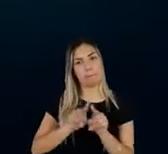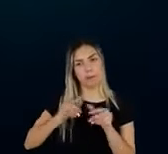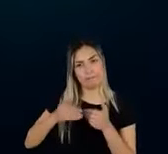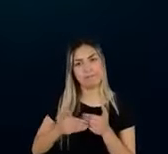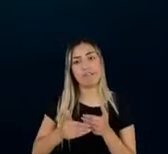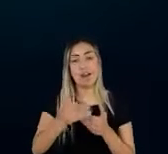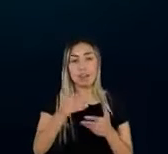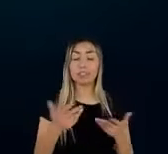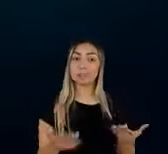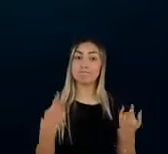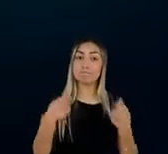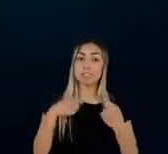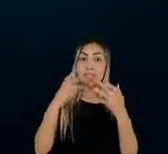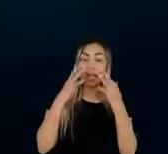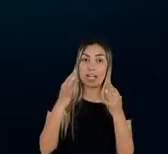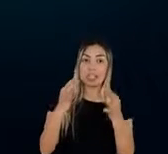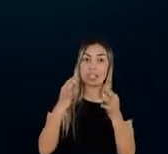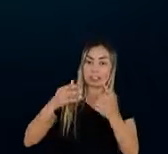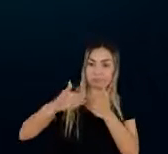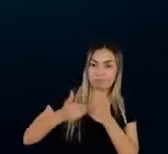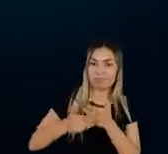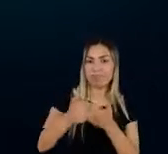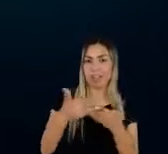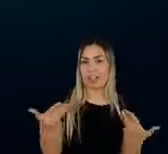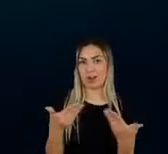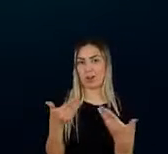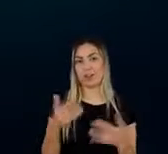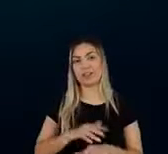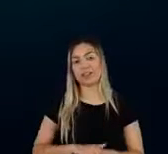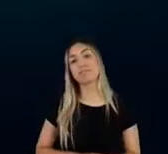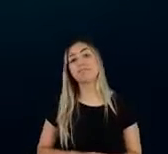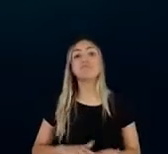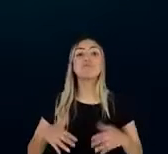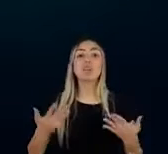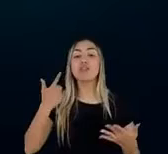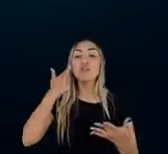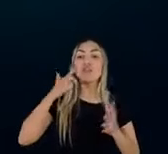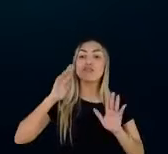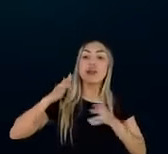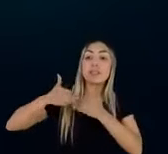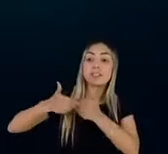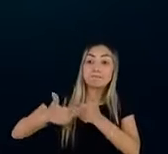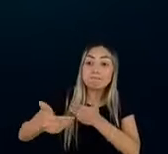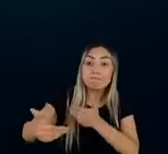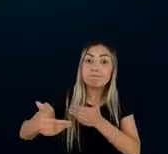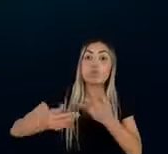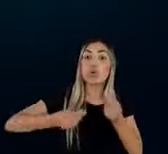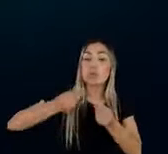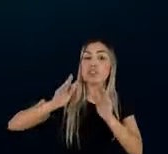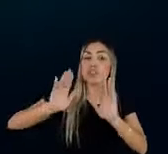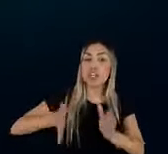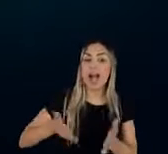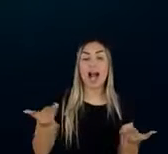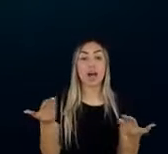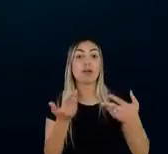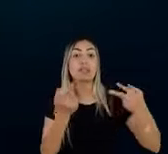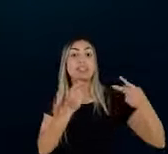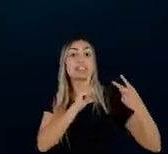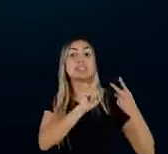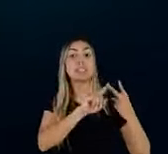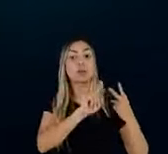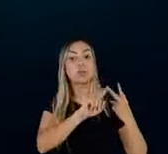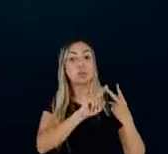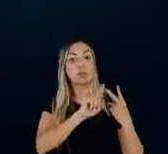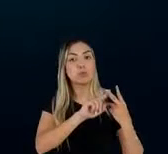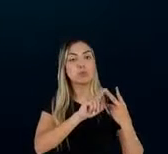tem que prestar atenção nessa tendência também bom feito esse cenário de longo prazo eu vou passar aqui por um segundo ponto que eu também vou tentar